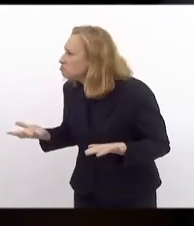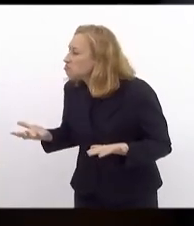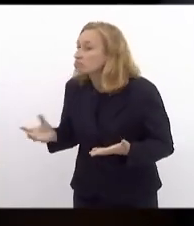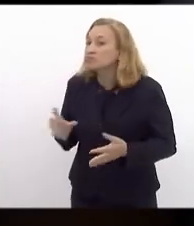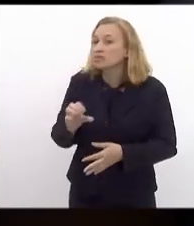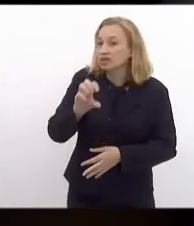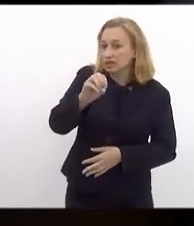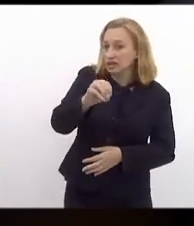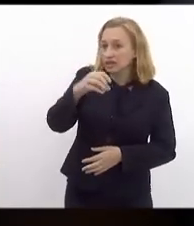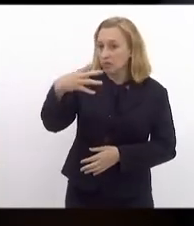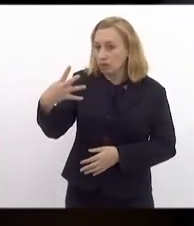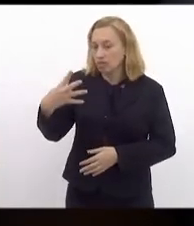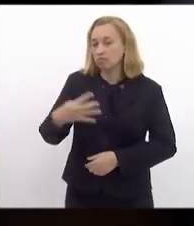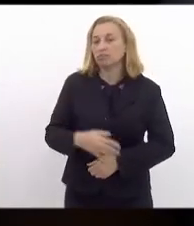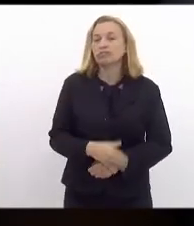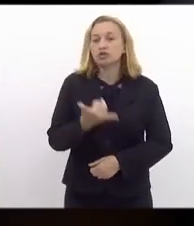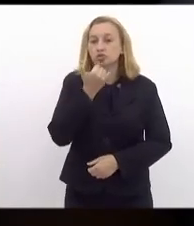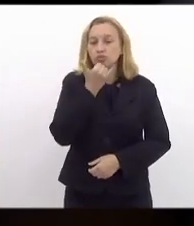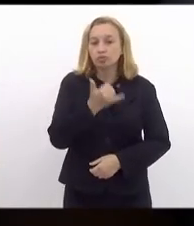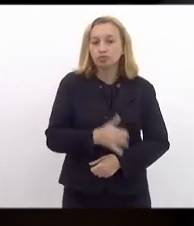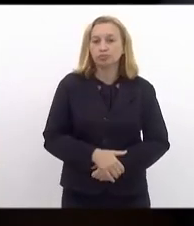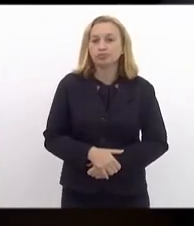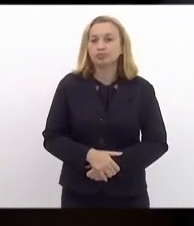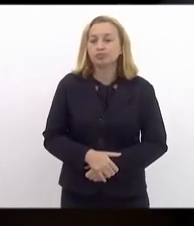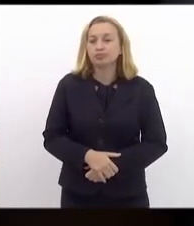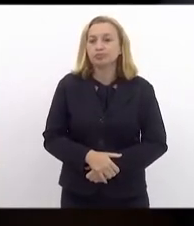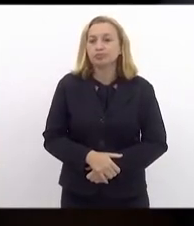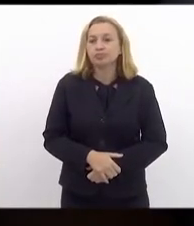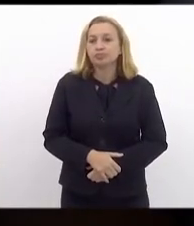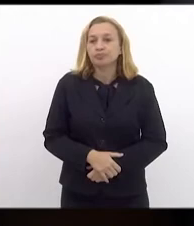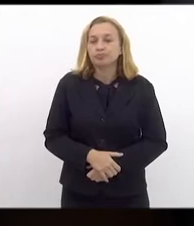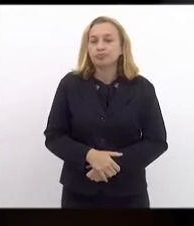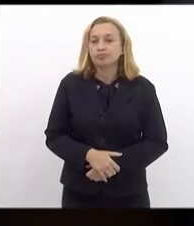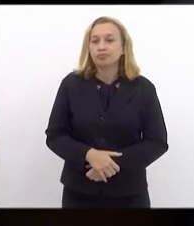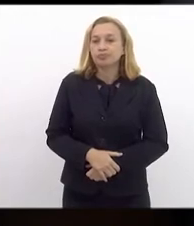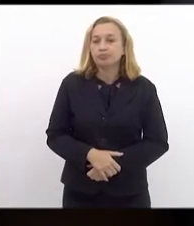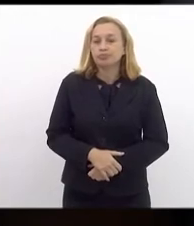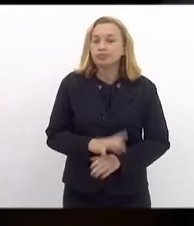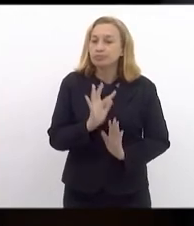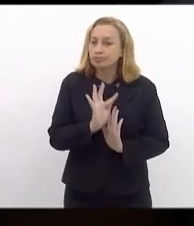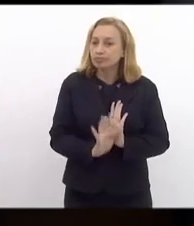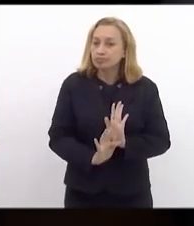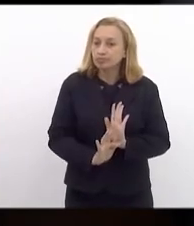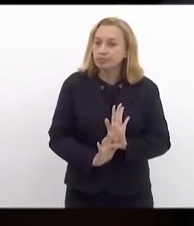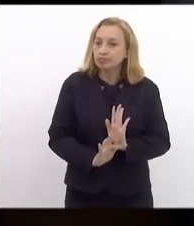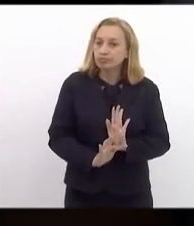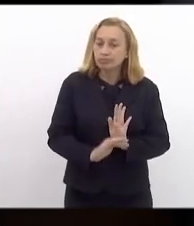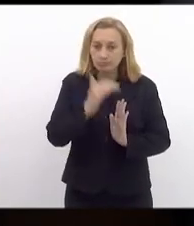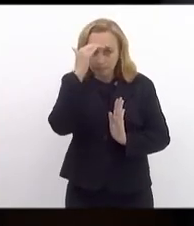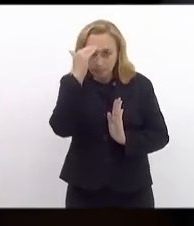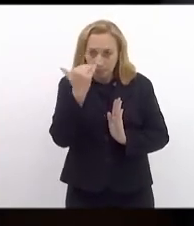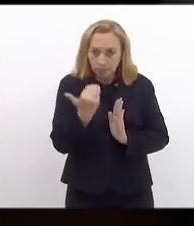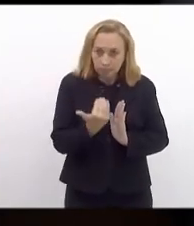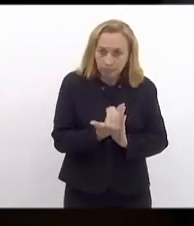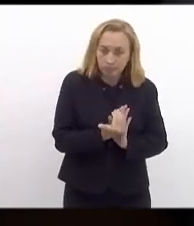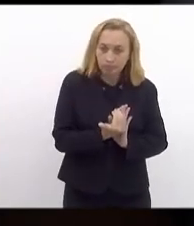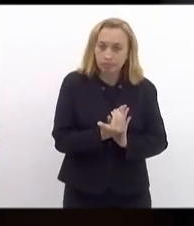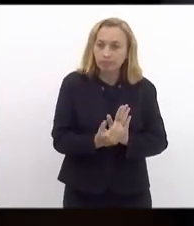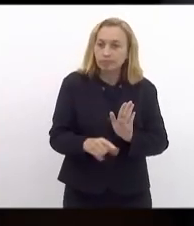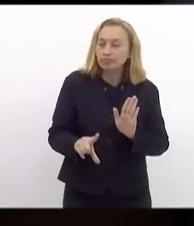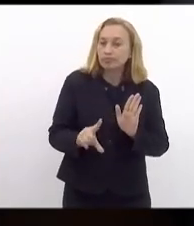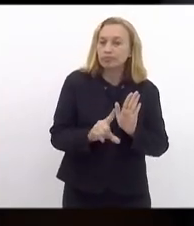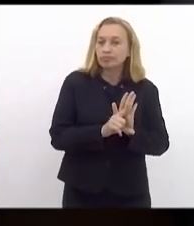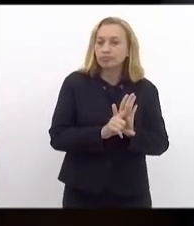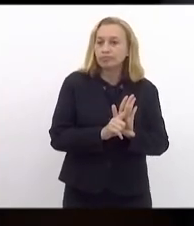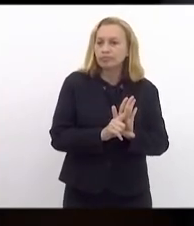904 aditiva 04 conectado ela diz em seu texto que é para o cumprimento do disposto nesta